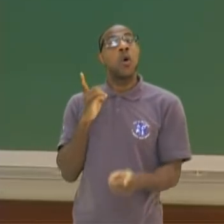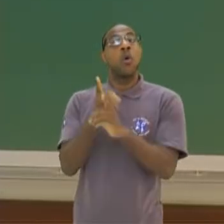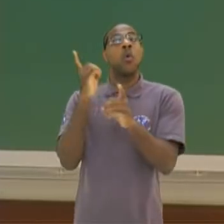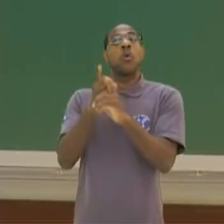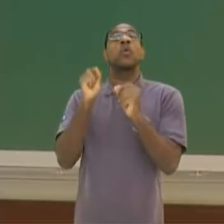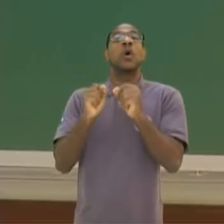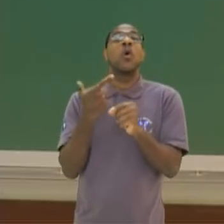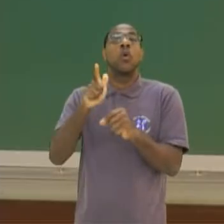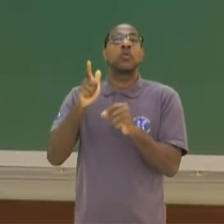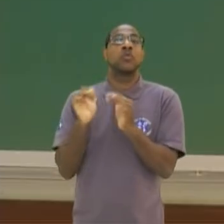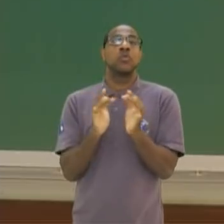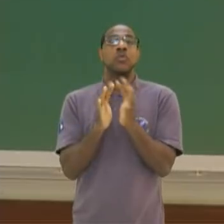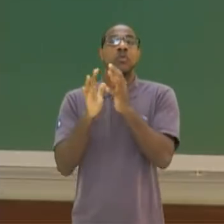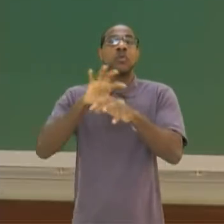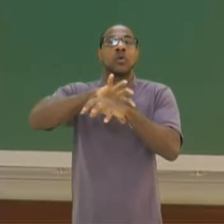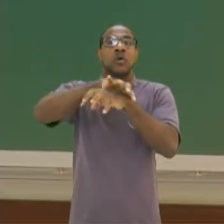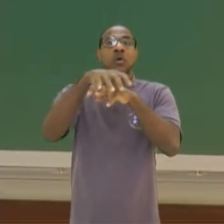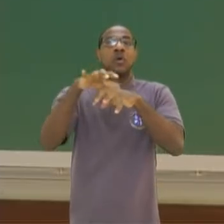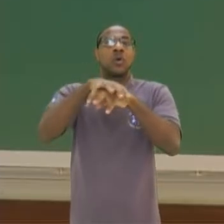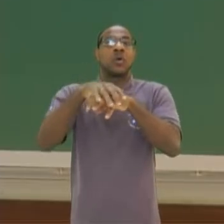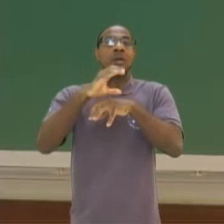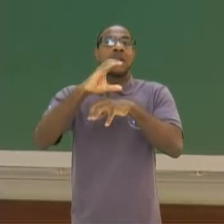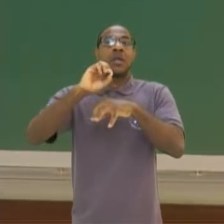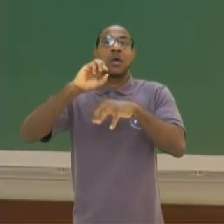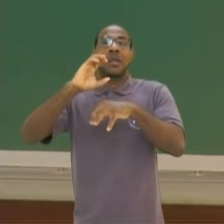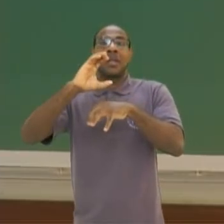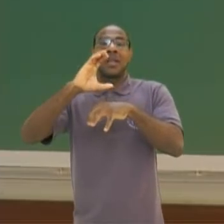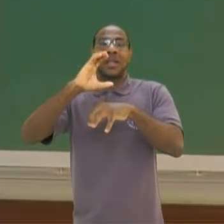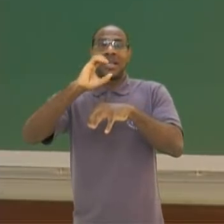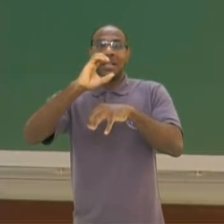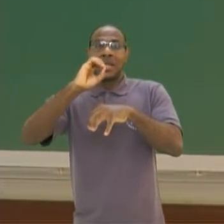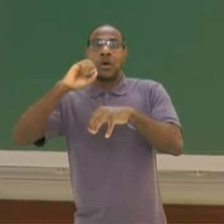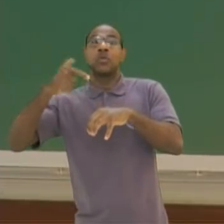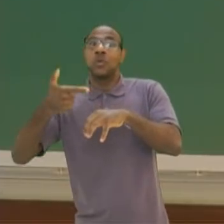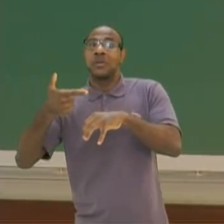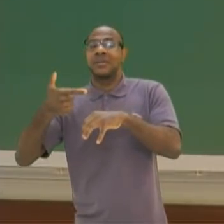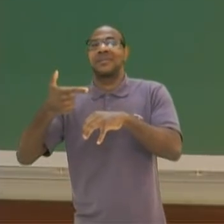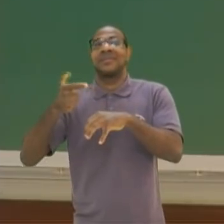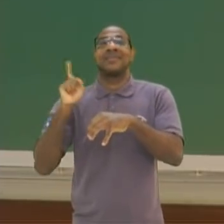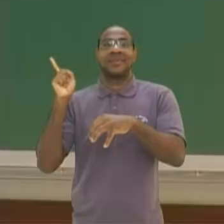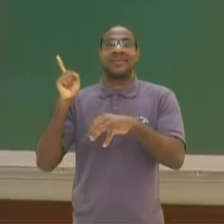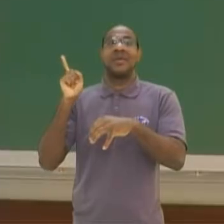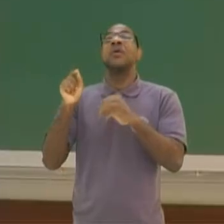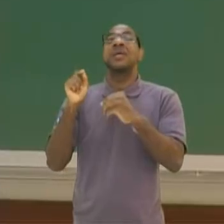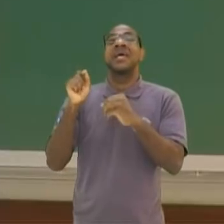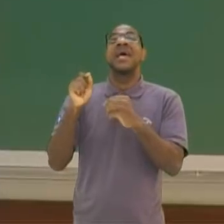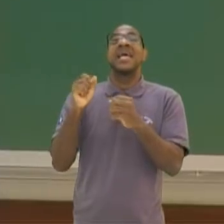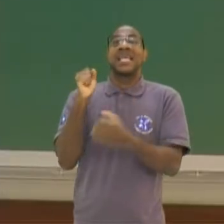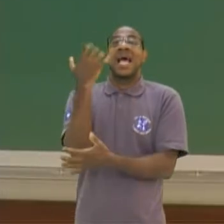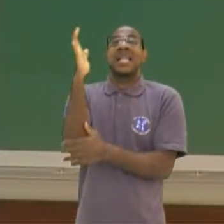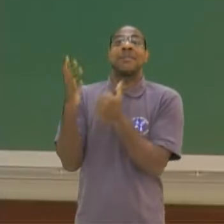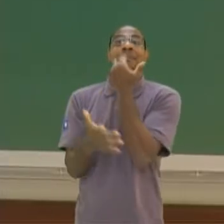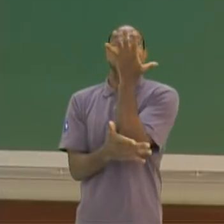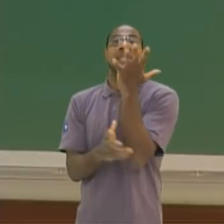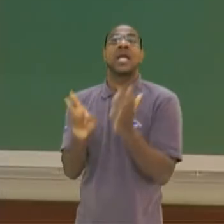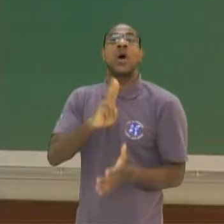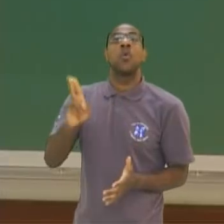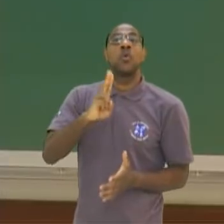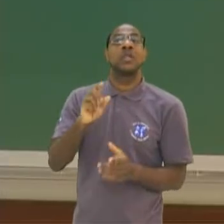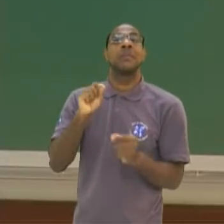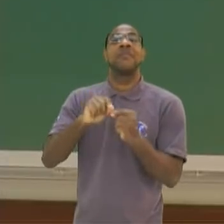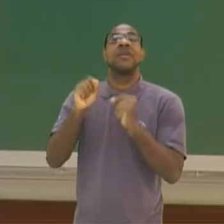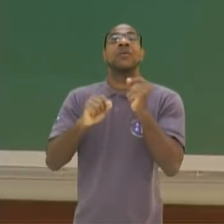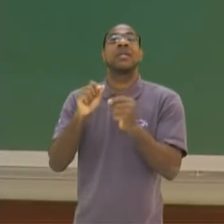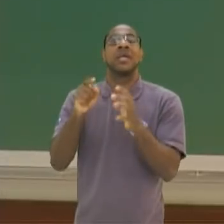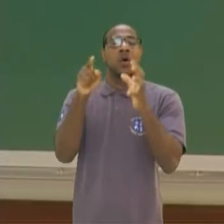gases. Eu encontro o quê? O gás carbônico, que as plantas utilizam para fazer a fotossíntese. Então, eu estou falando